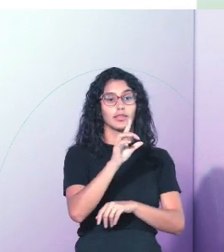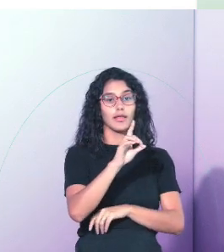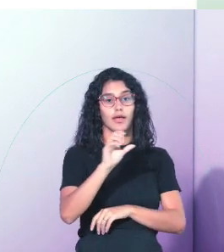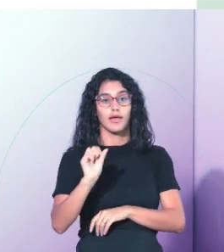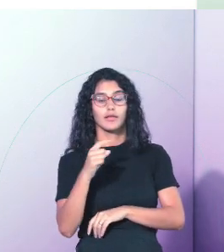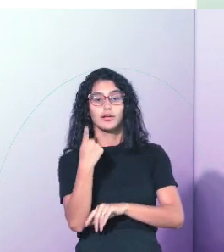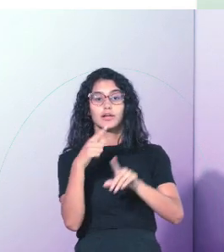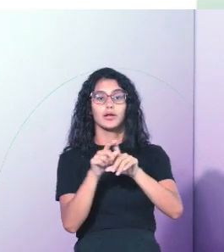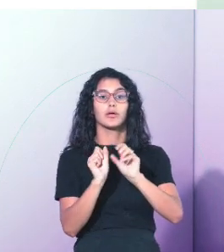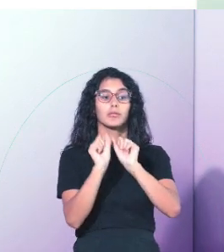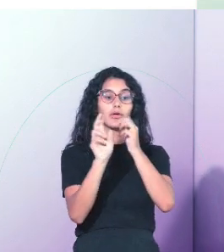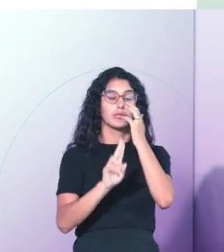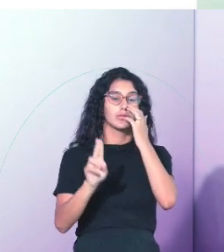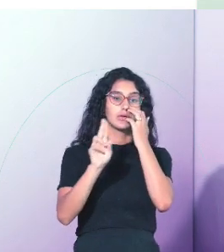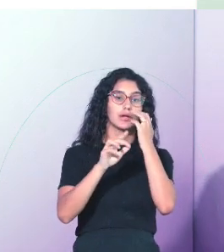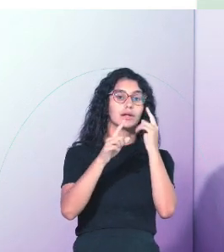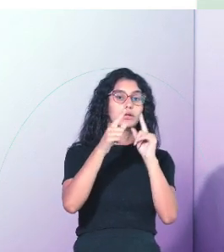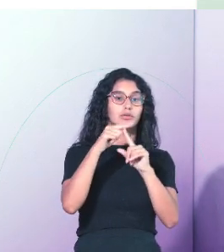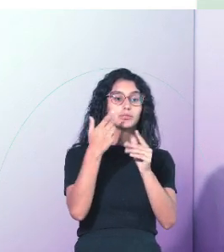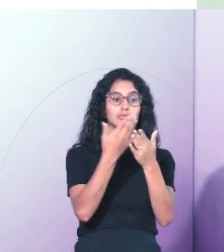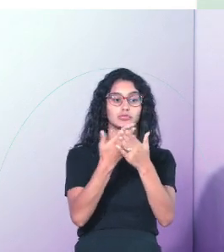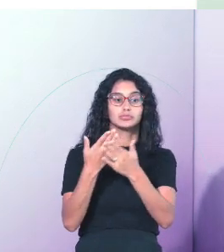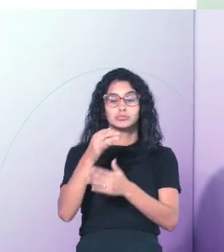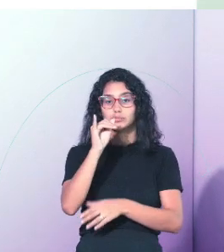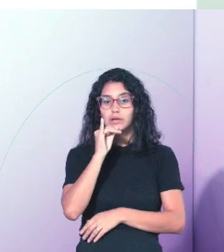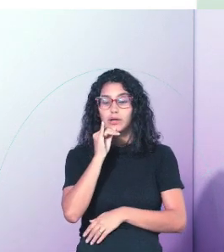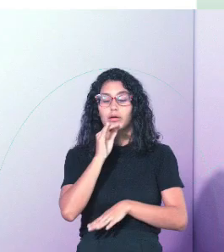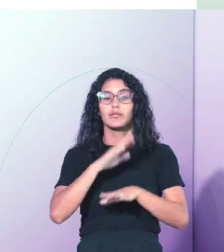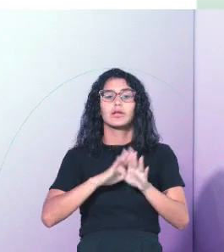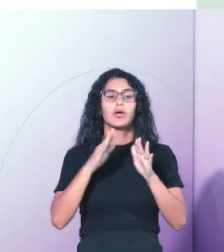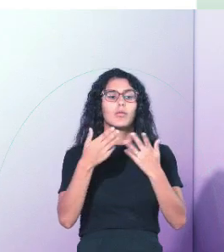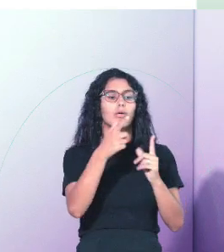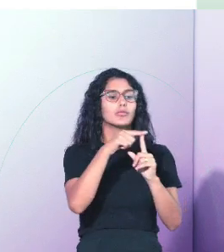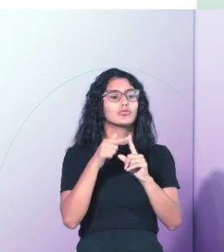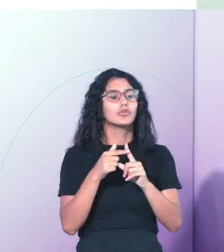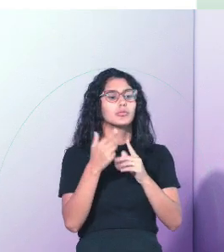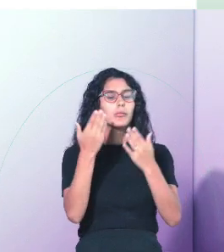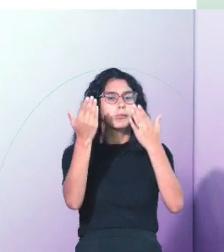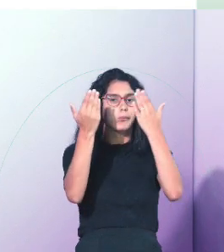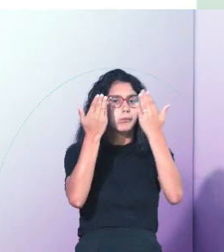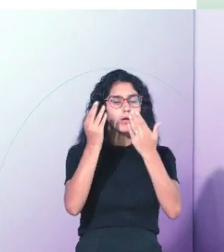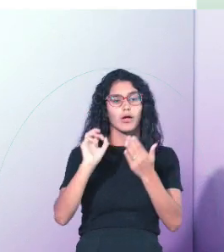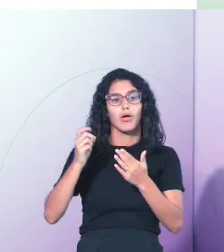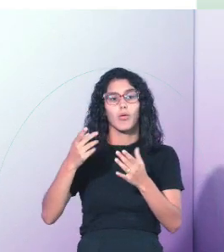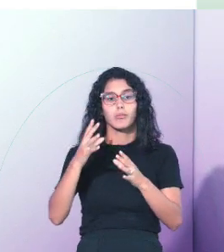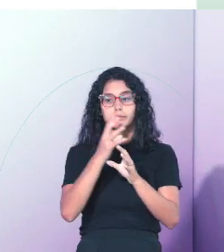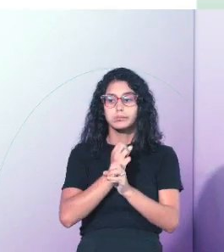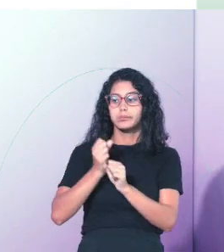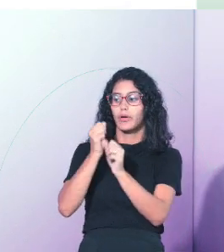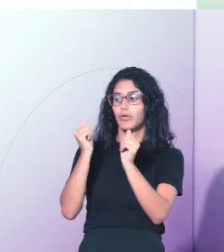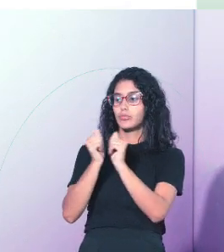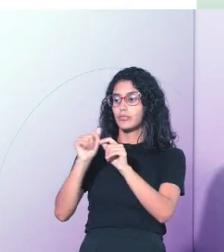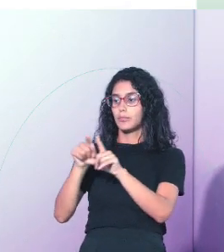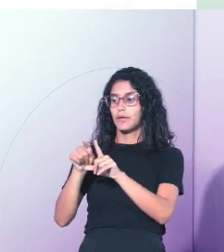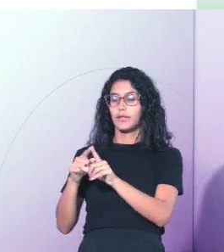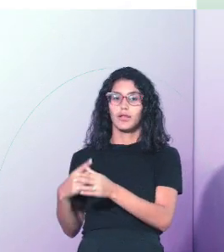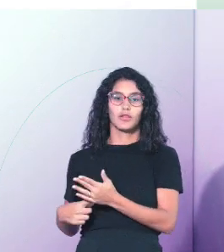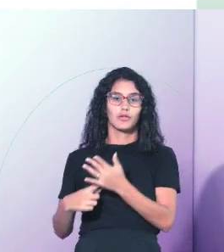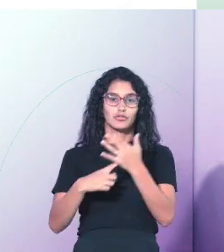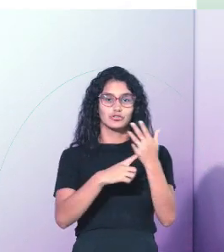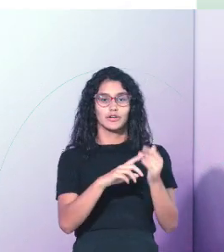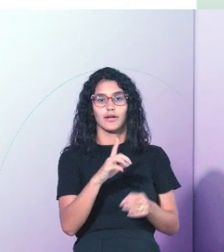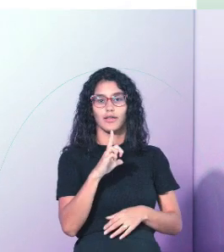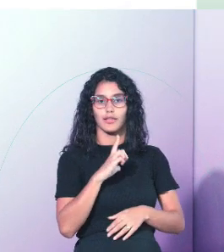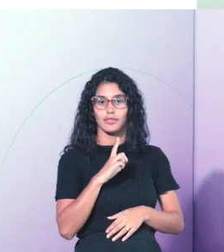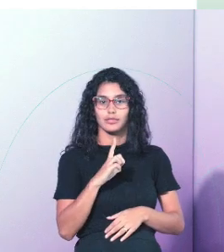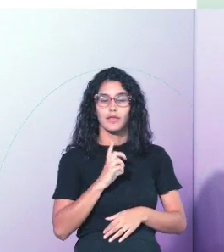E a gente pode usar esse tipo de estudo, por exemplo, para medir qual tipo de terapia ou atributos de uma determinada tecnologia